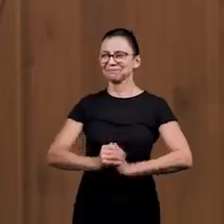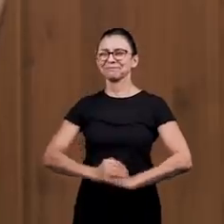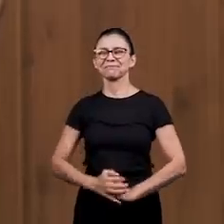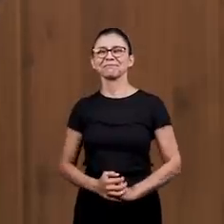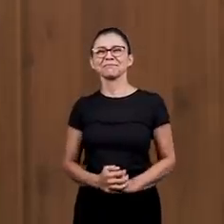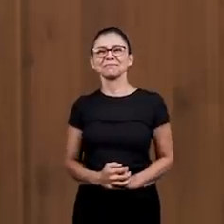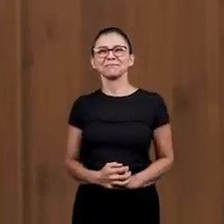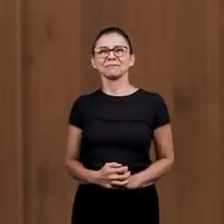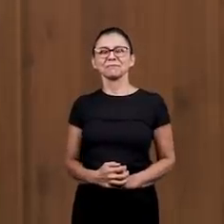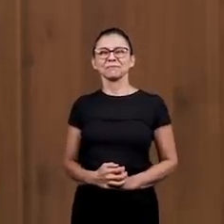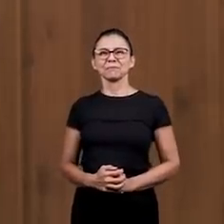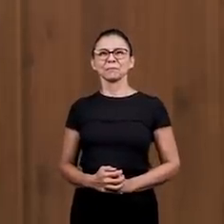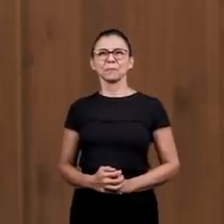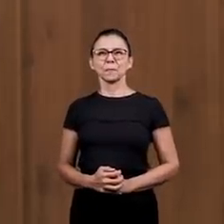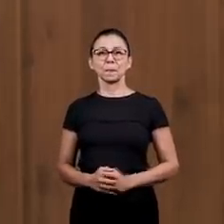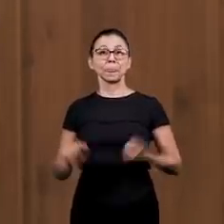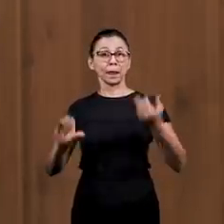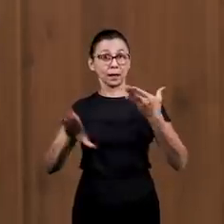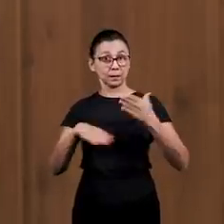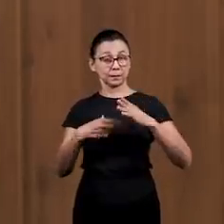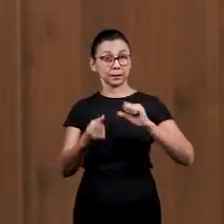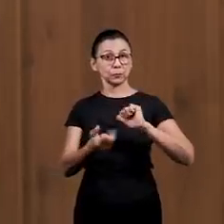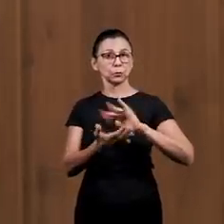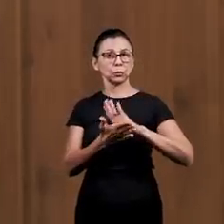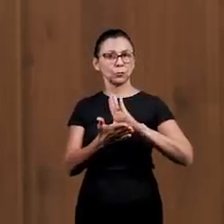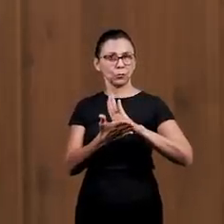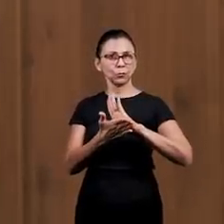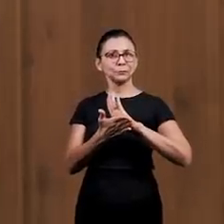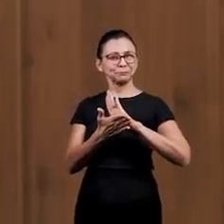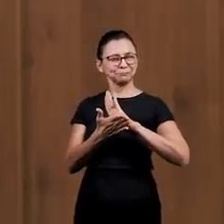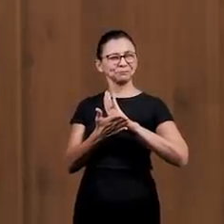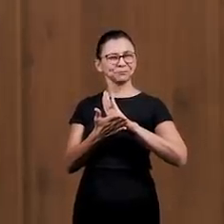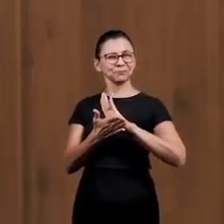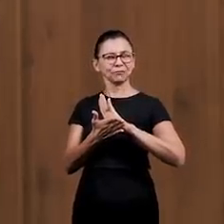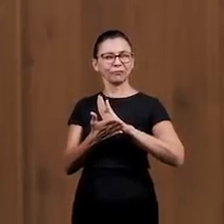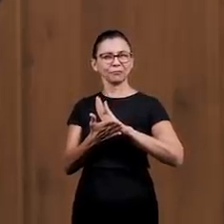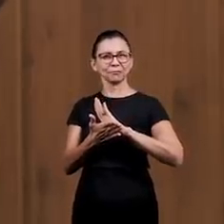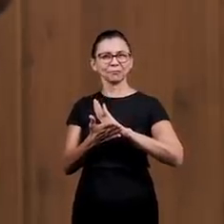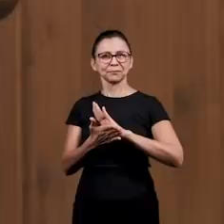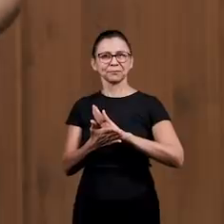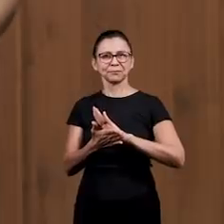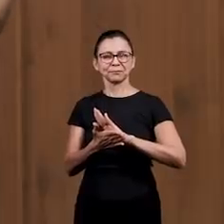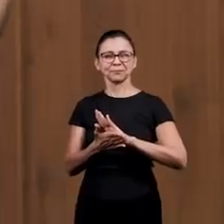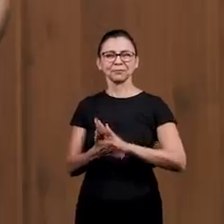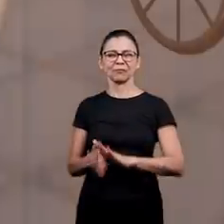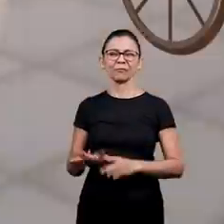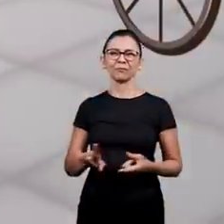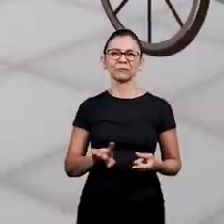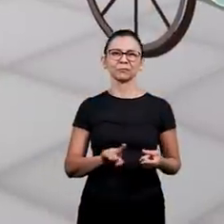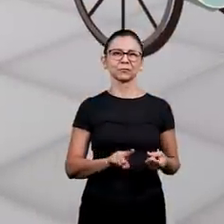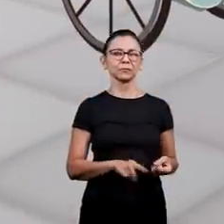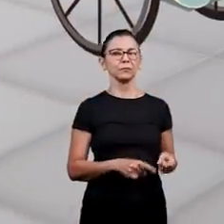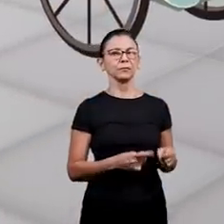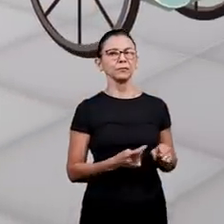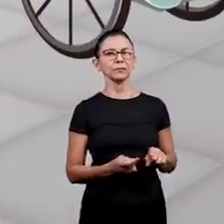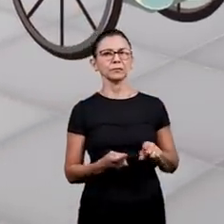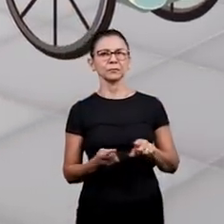Amém. Vamos agora cantar um louvor de clamor ao Senhor. Meu Deus, meu Pai.